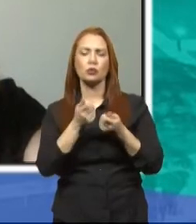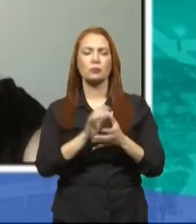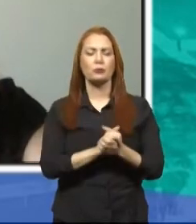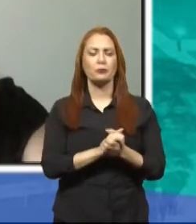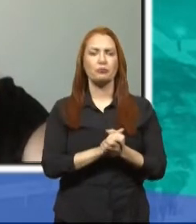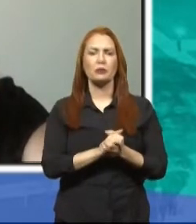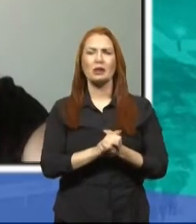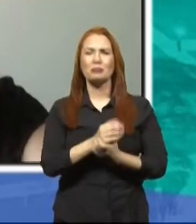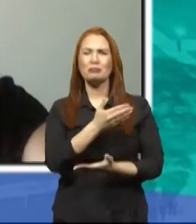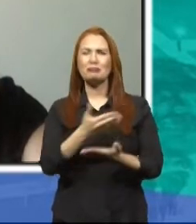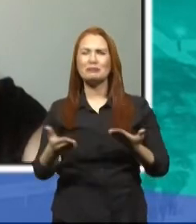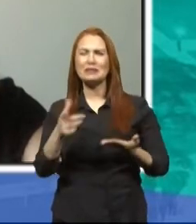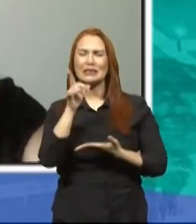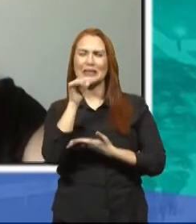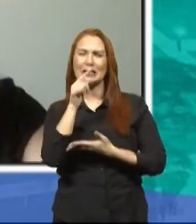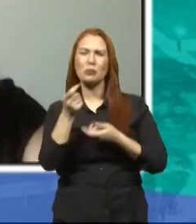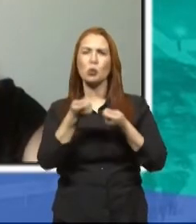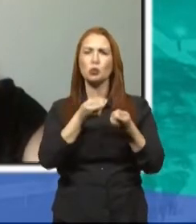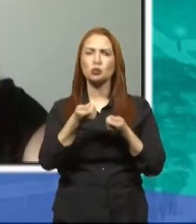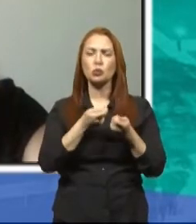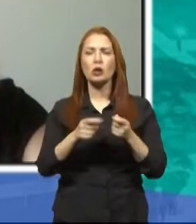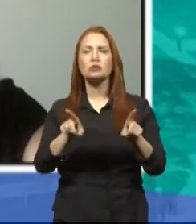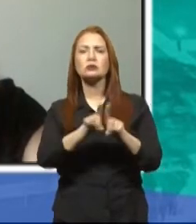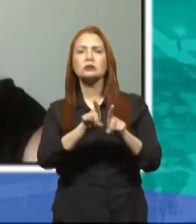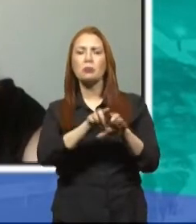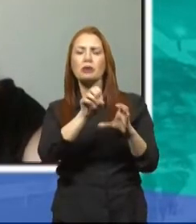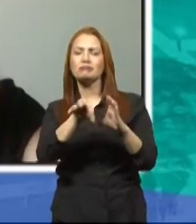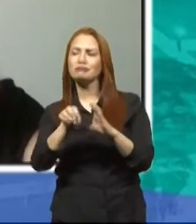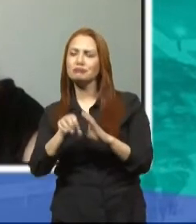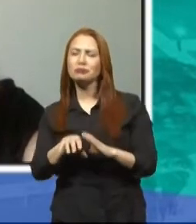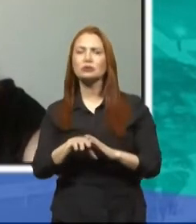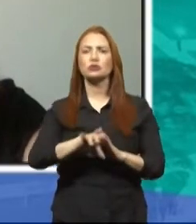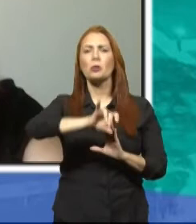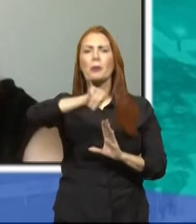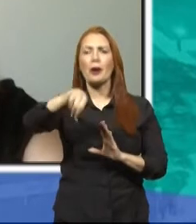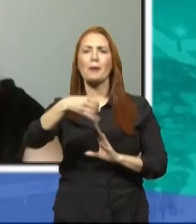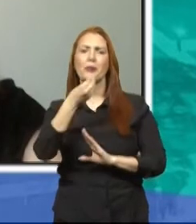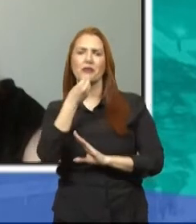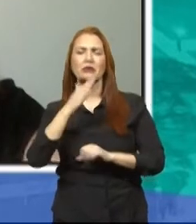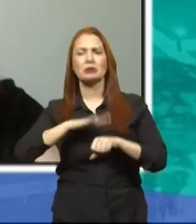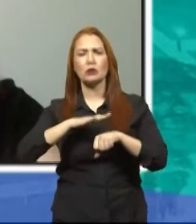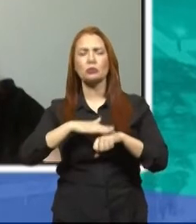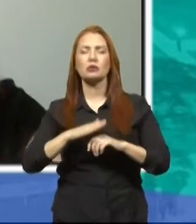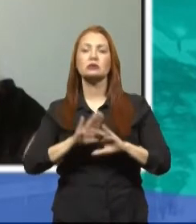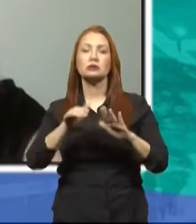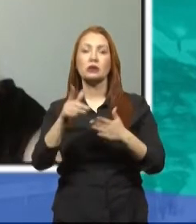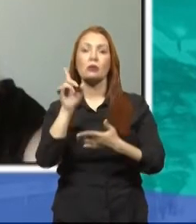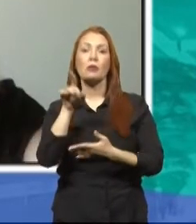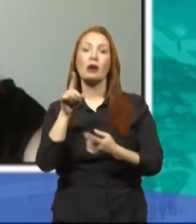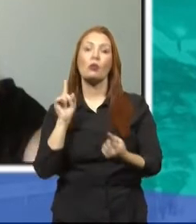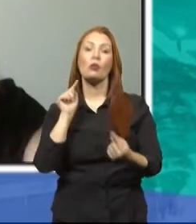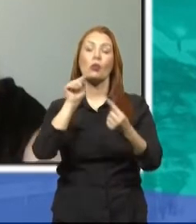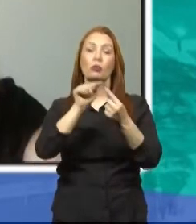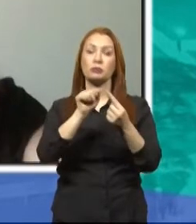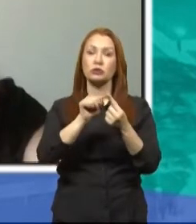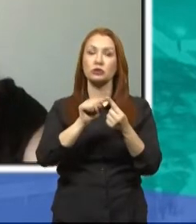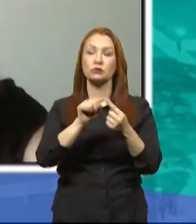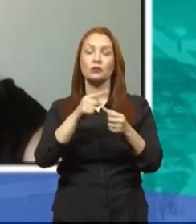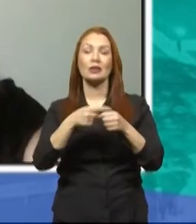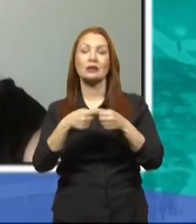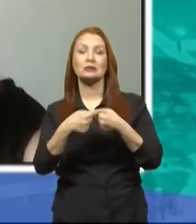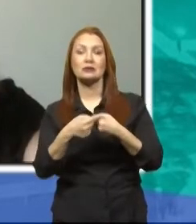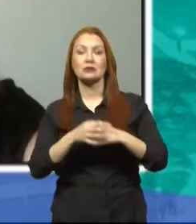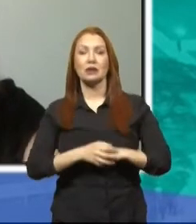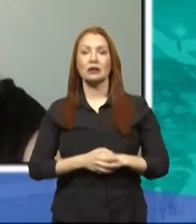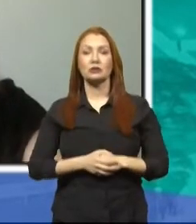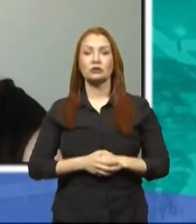controlado, o gasto dos dejetos, dos resíduos sendo melhor aproveitado, e essa que é, digamos, o objetivo das cidades